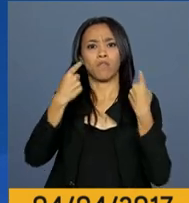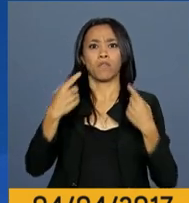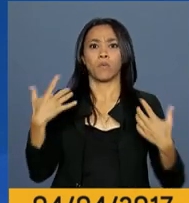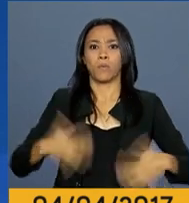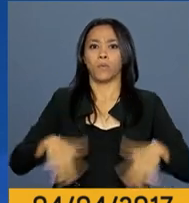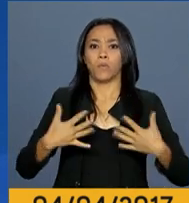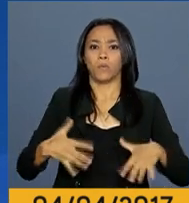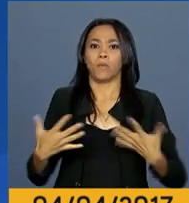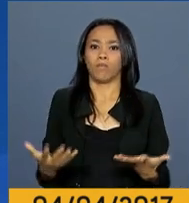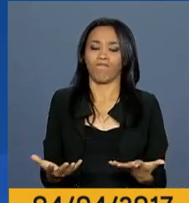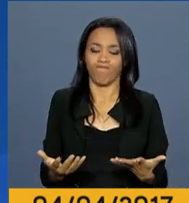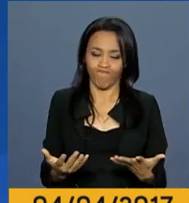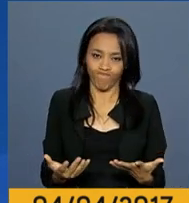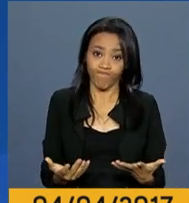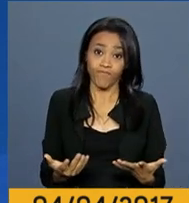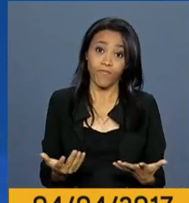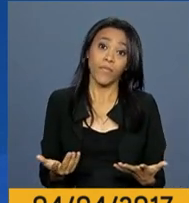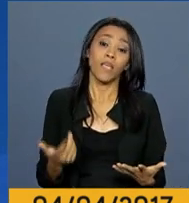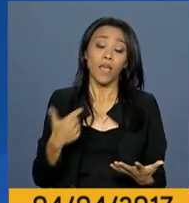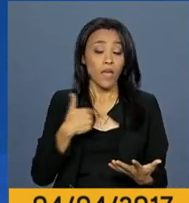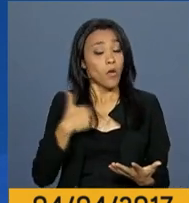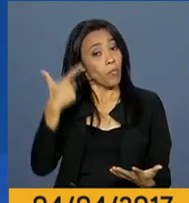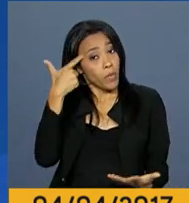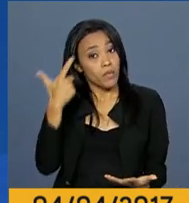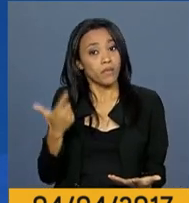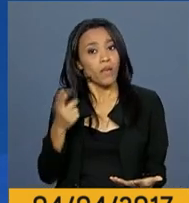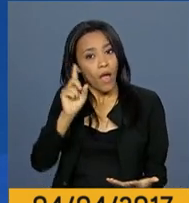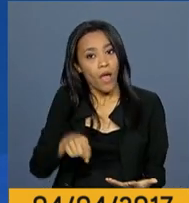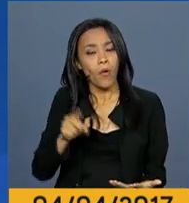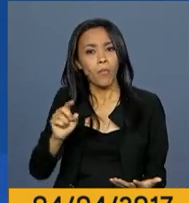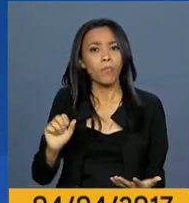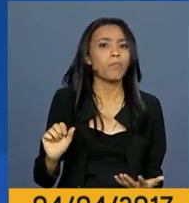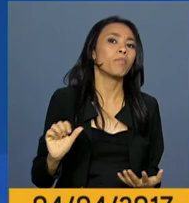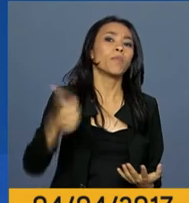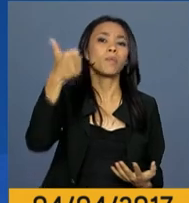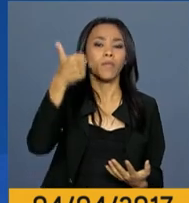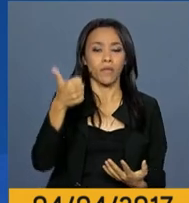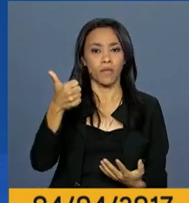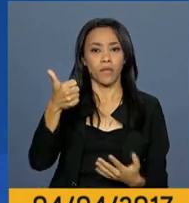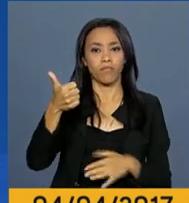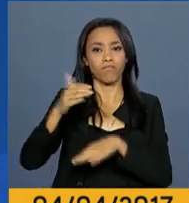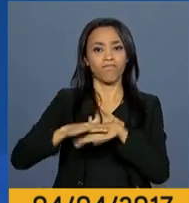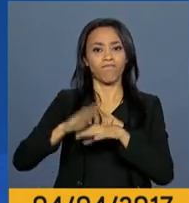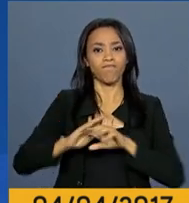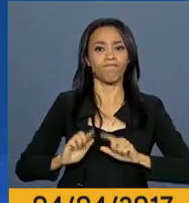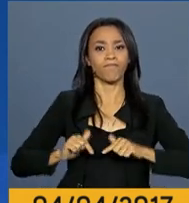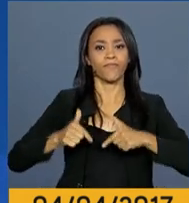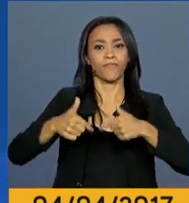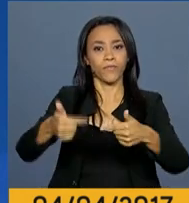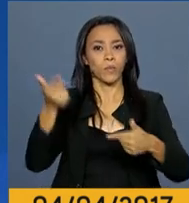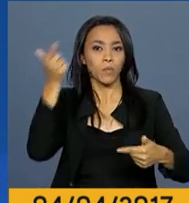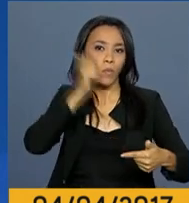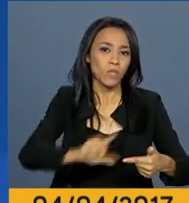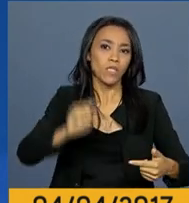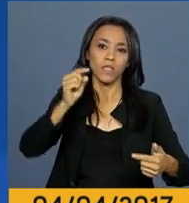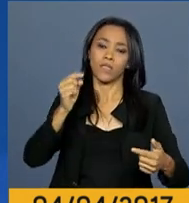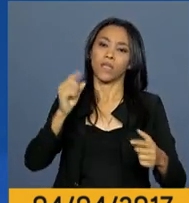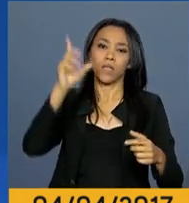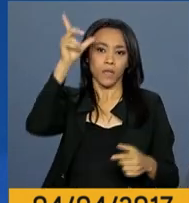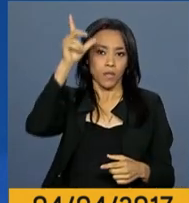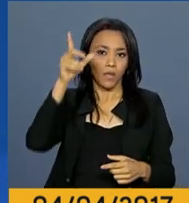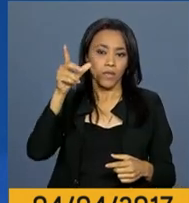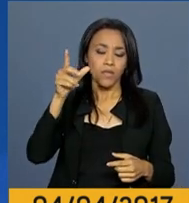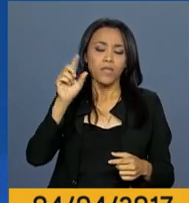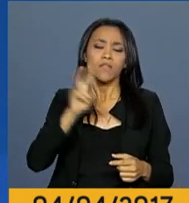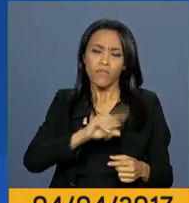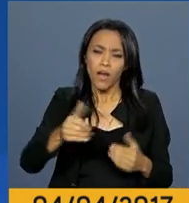impõe. Este, aliás, penso eu, é o primeiro passo para superá-los. E a superação